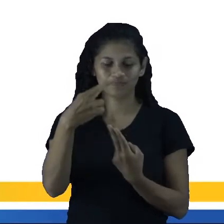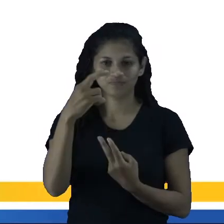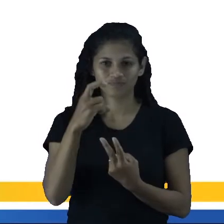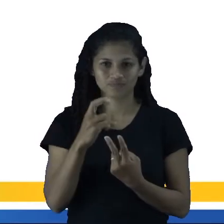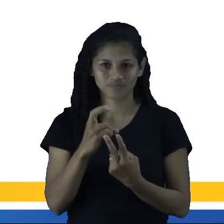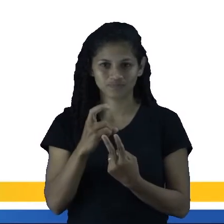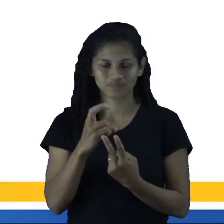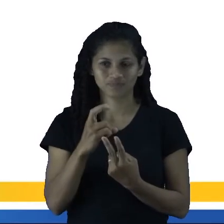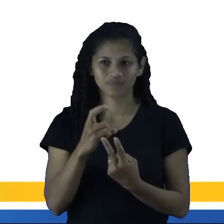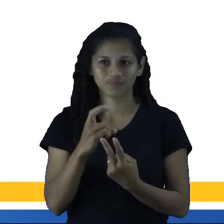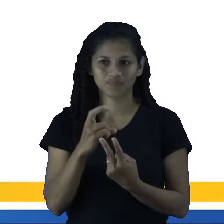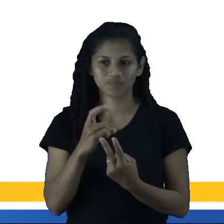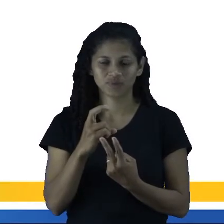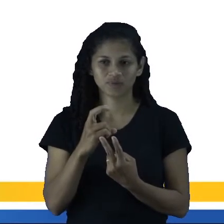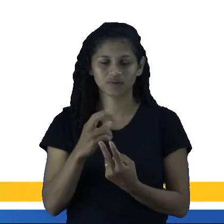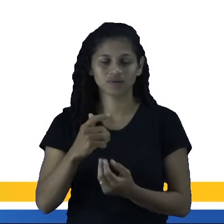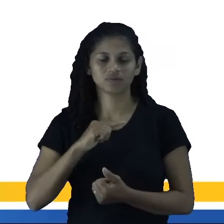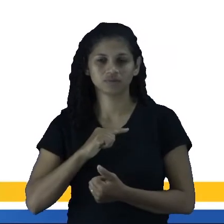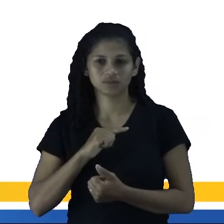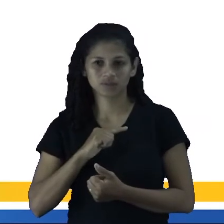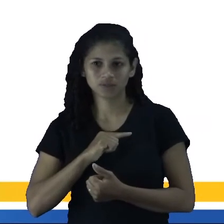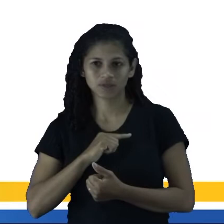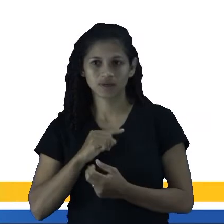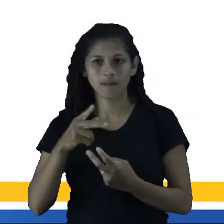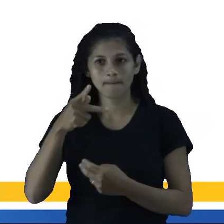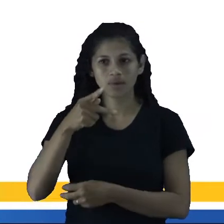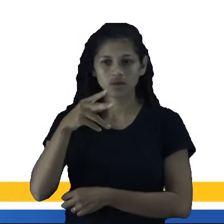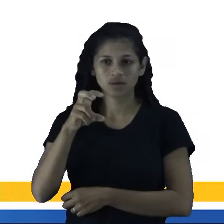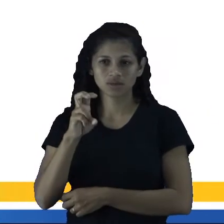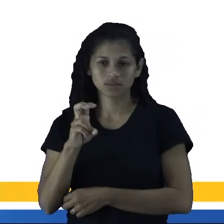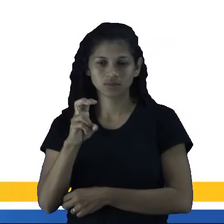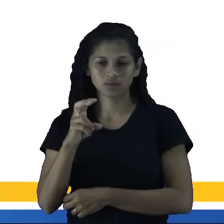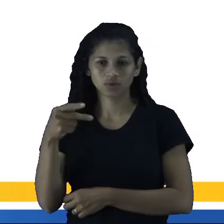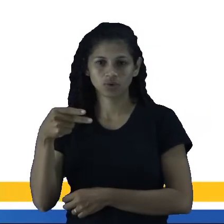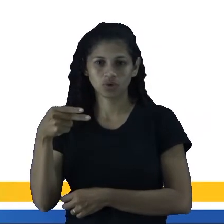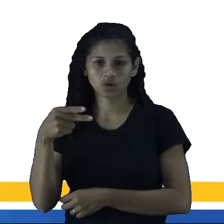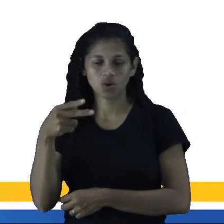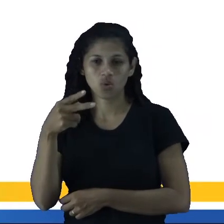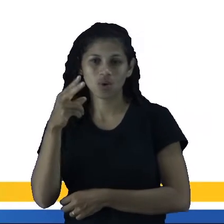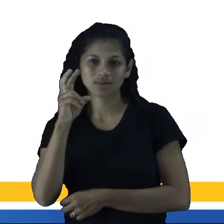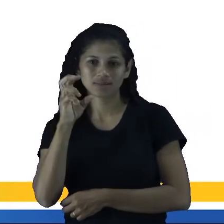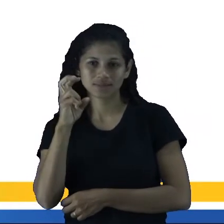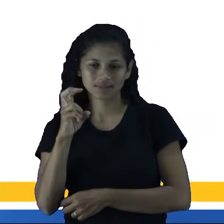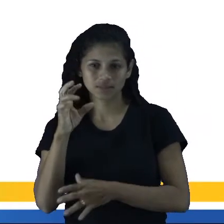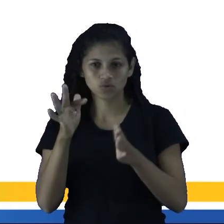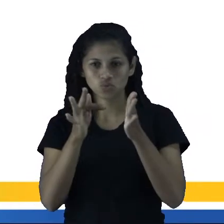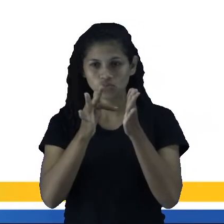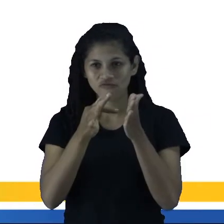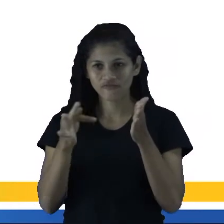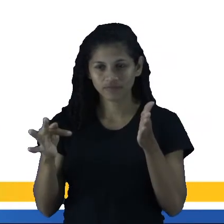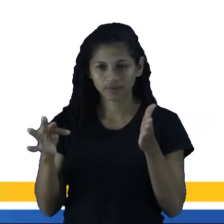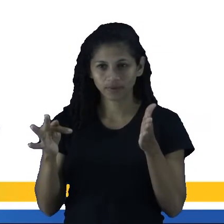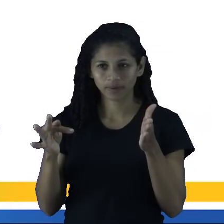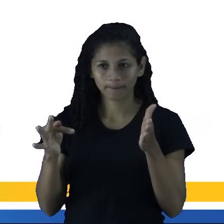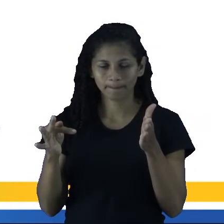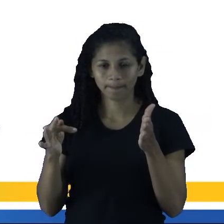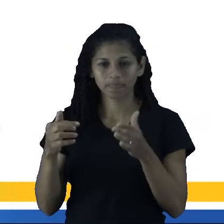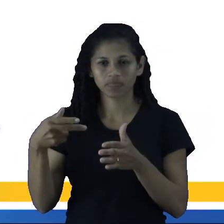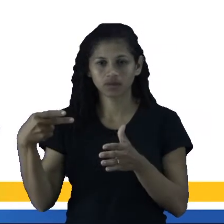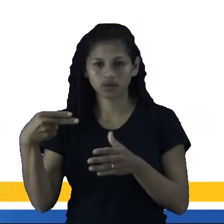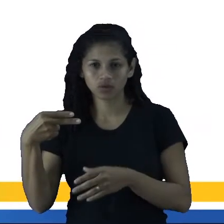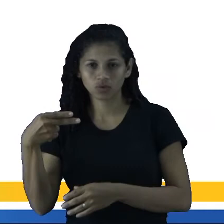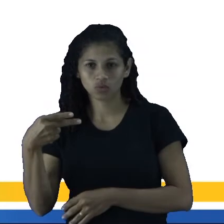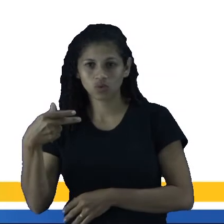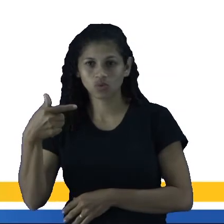uma só, que dá 5. Então, eu vou ter P de 5, que é 5 fatorial. E isso vai me dar o quê? 120